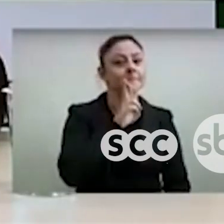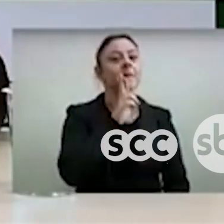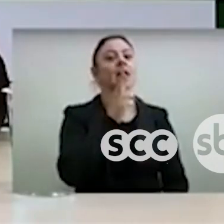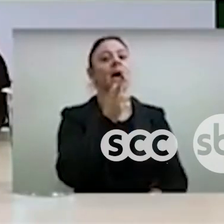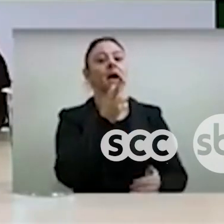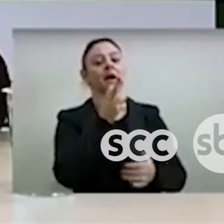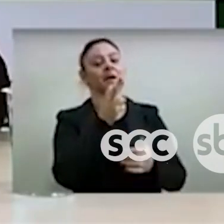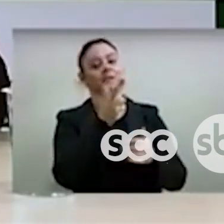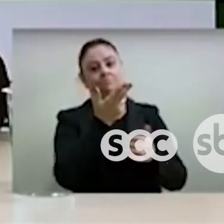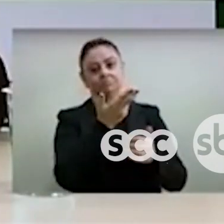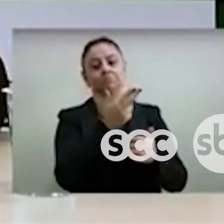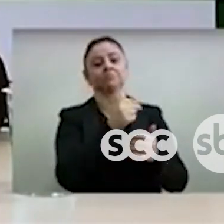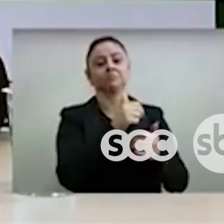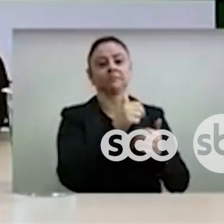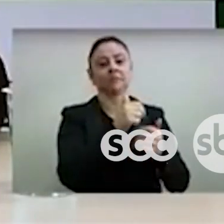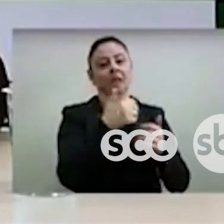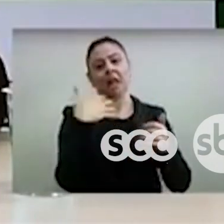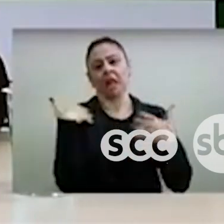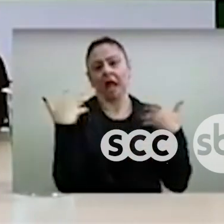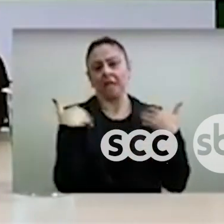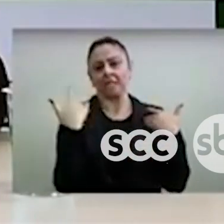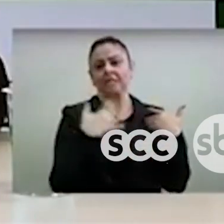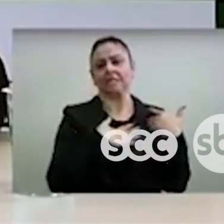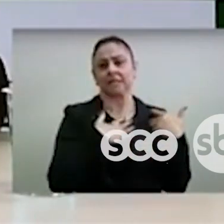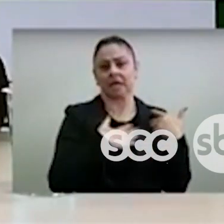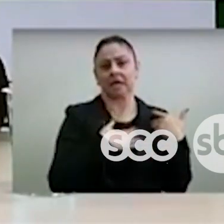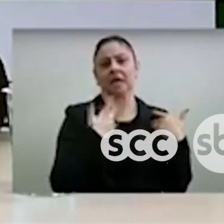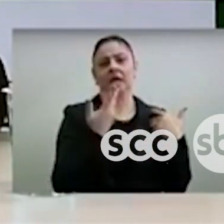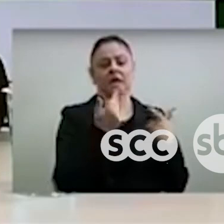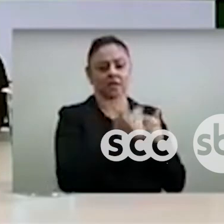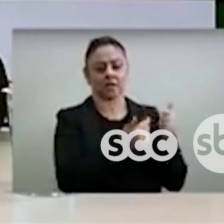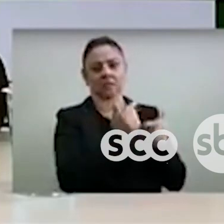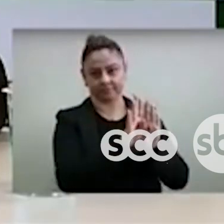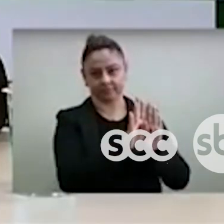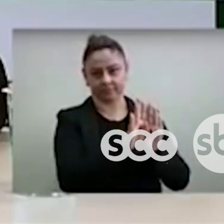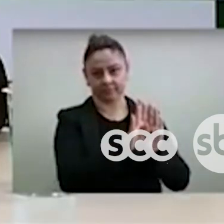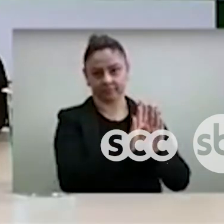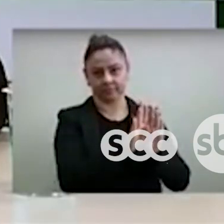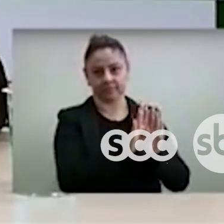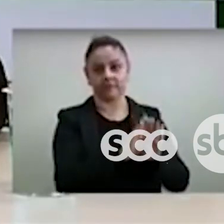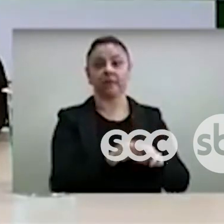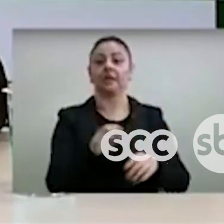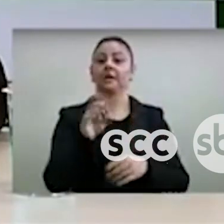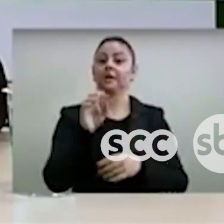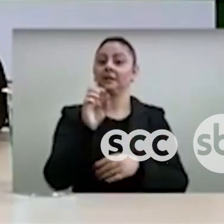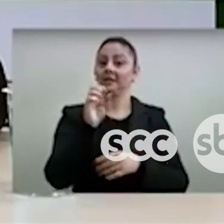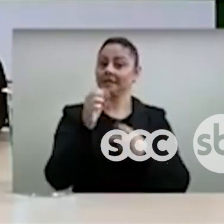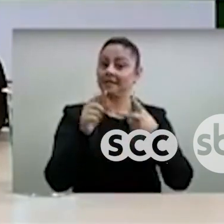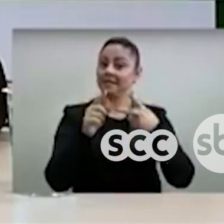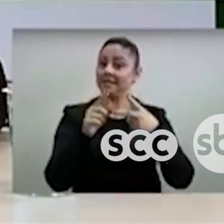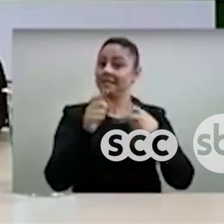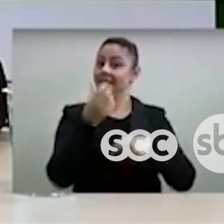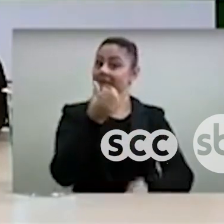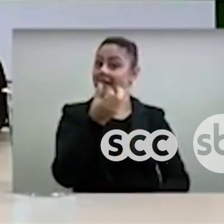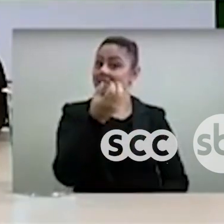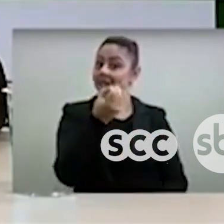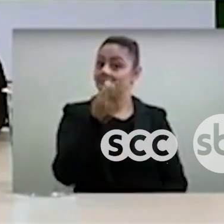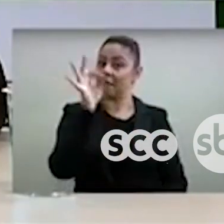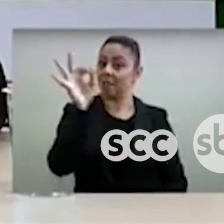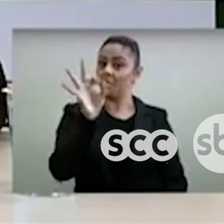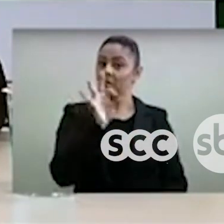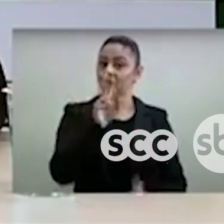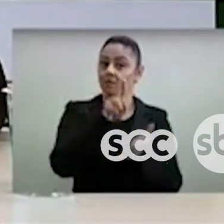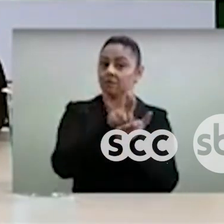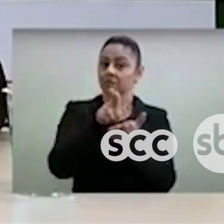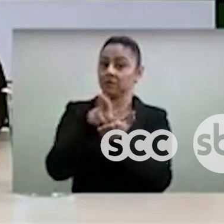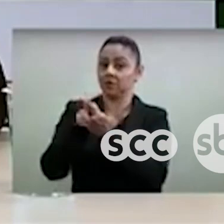e outras atividades de lazer que, porventura, estejam em funcionamento. Quando se chegar a 60% de ocupação dos